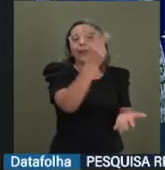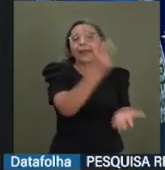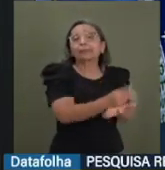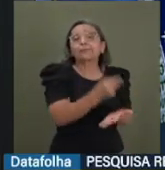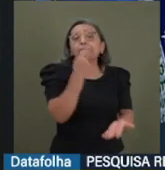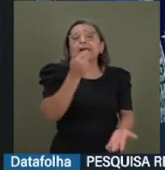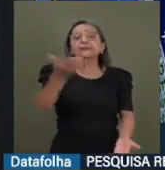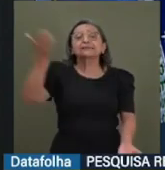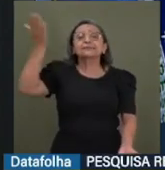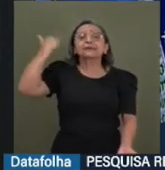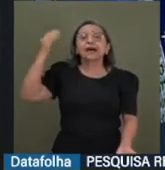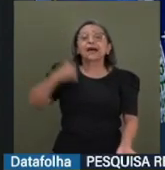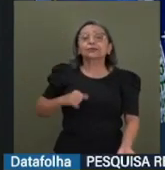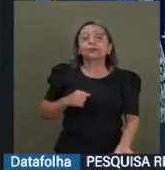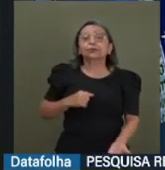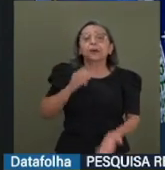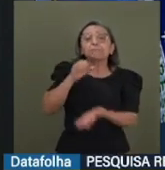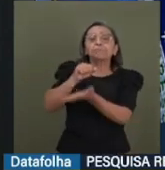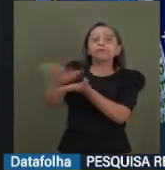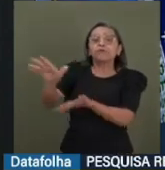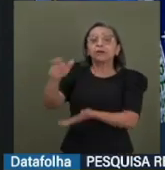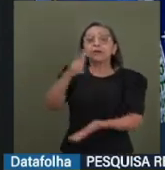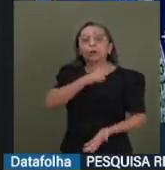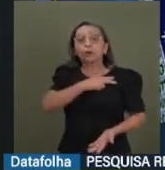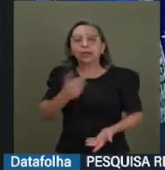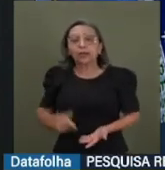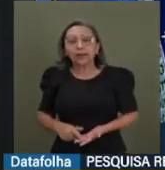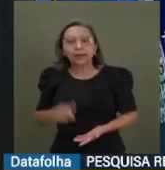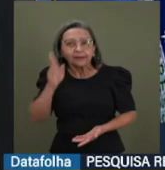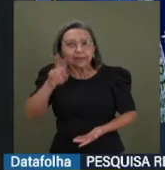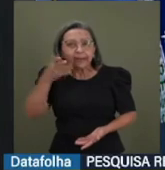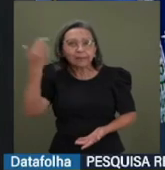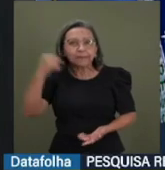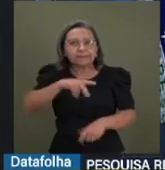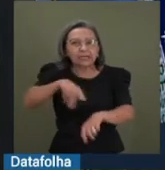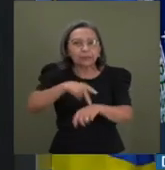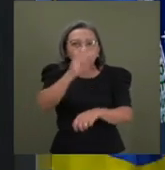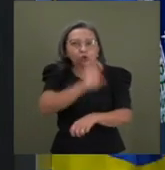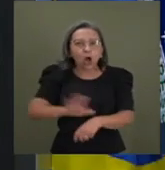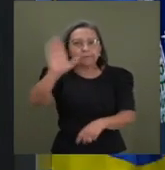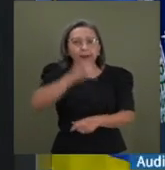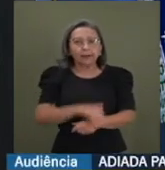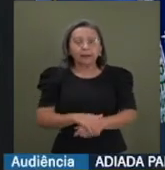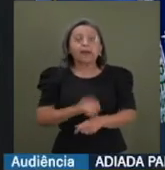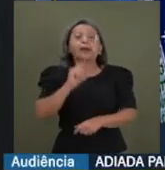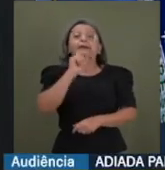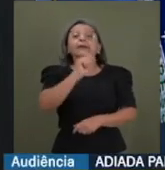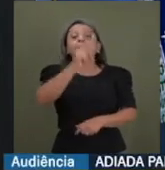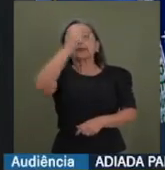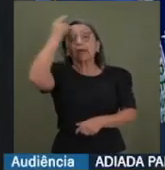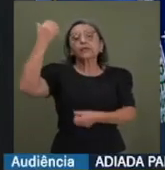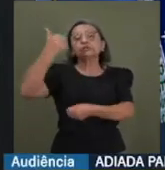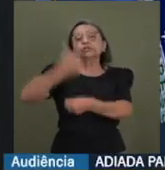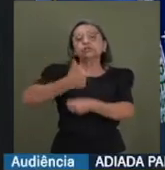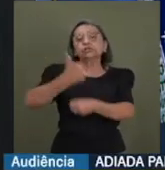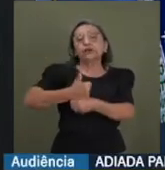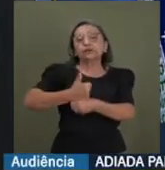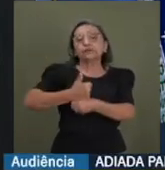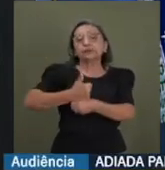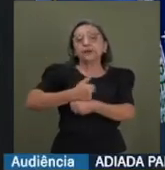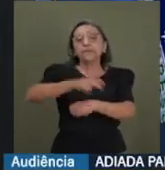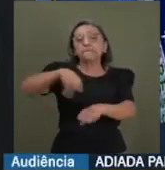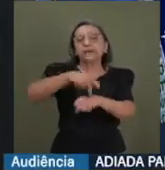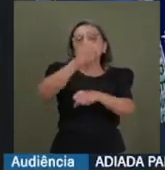Lula, na cara do presidente Lula, na Europa, lembra-se? Quem foi o chefe de Estado